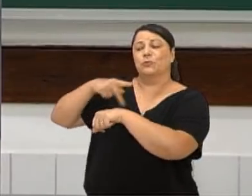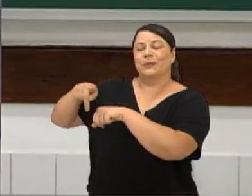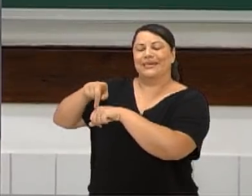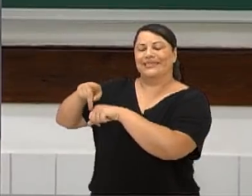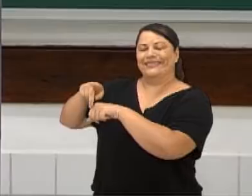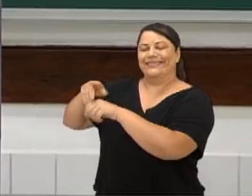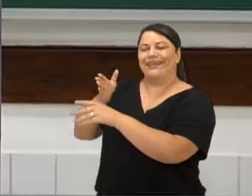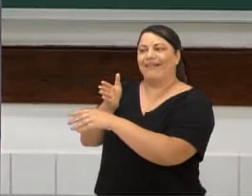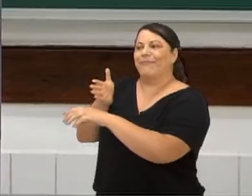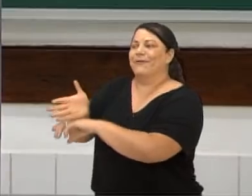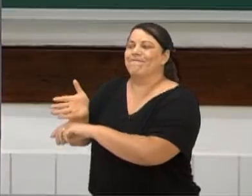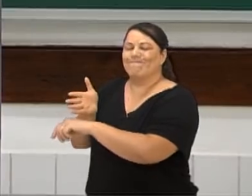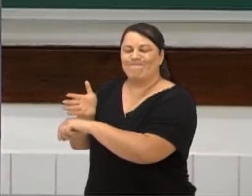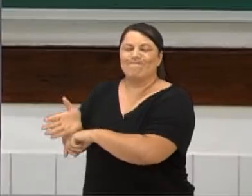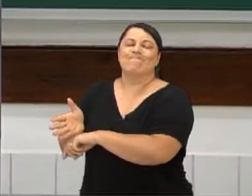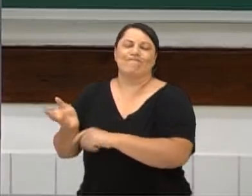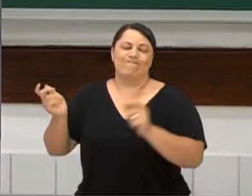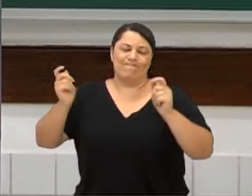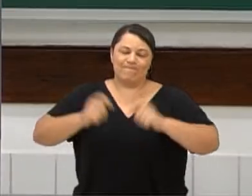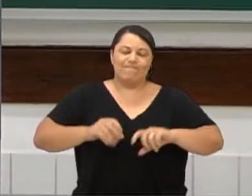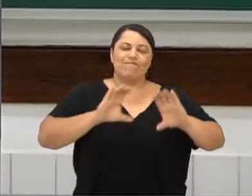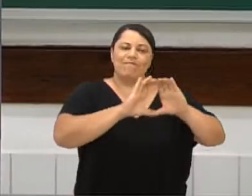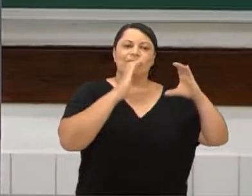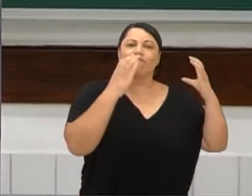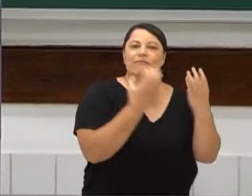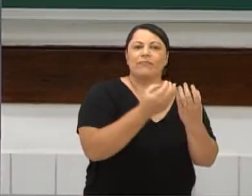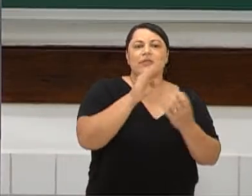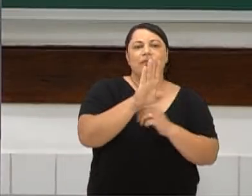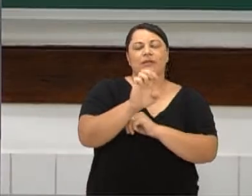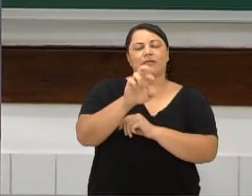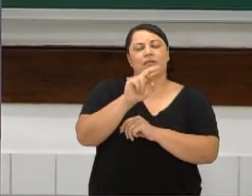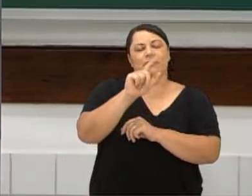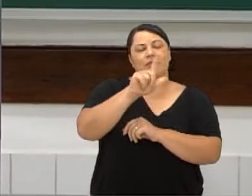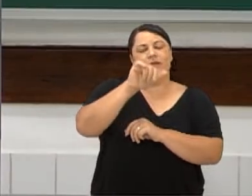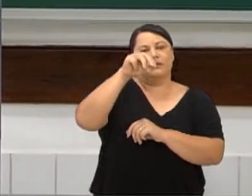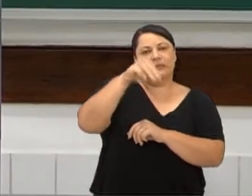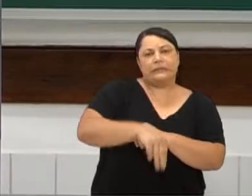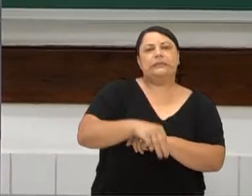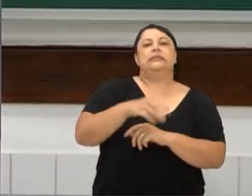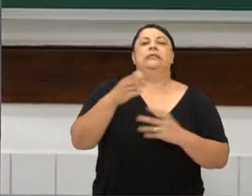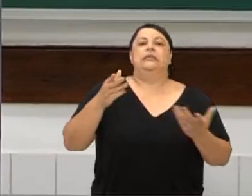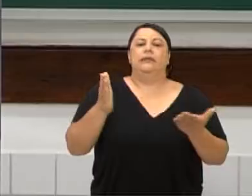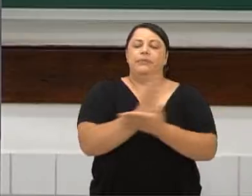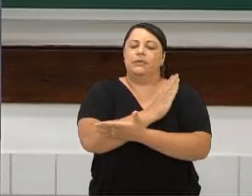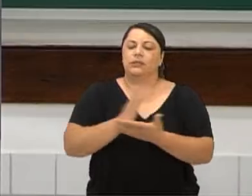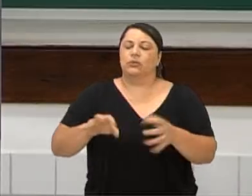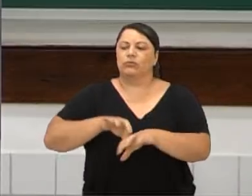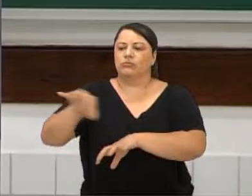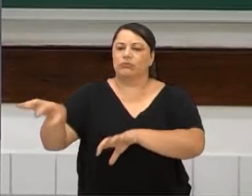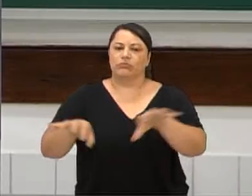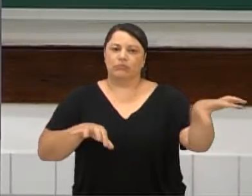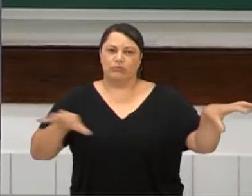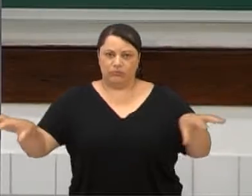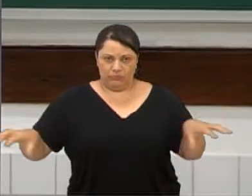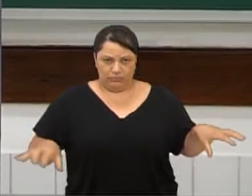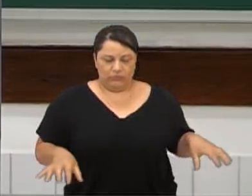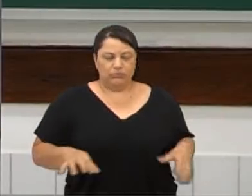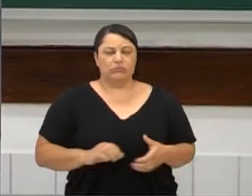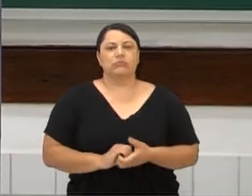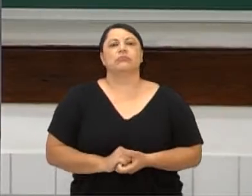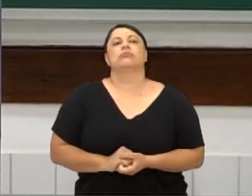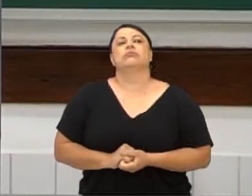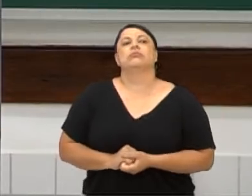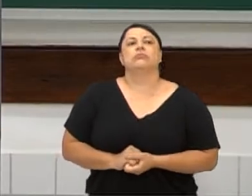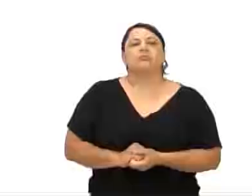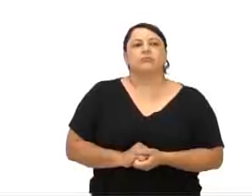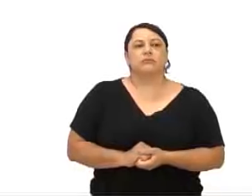invadidos. Mas a Conferência de Berlim serviu, entre aspas, para essa divisão dos territórios africanos e asiáticos.